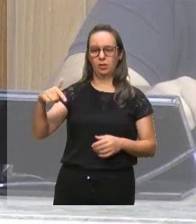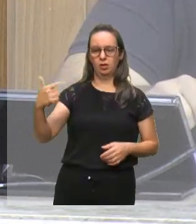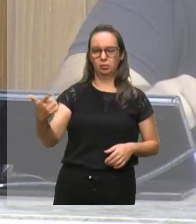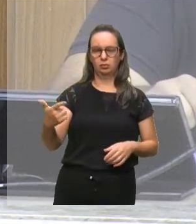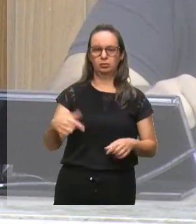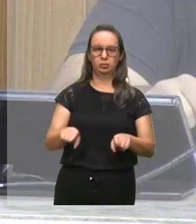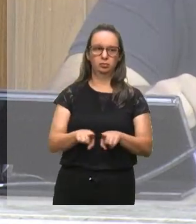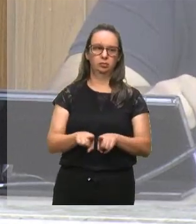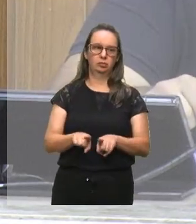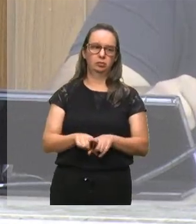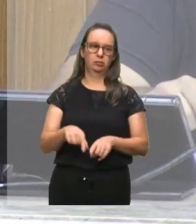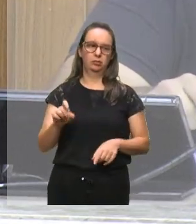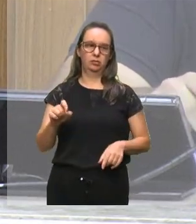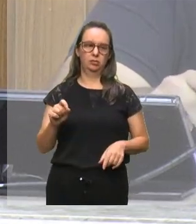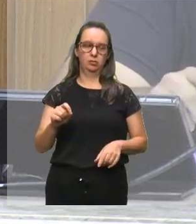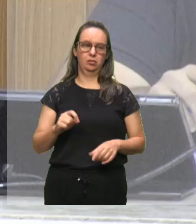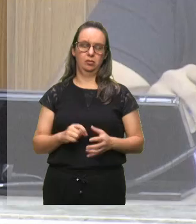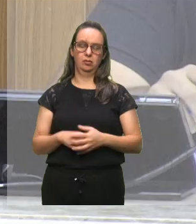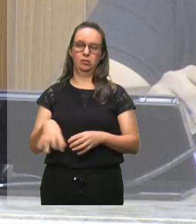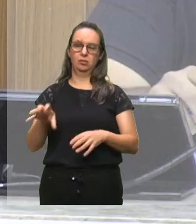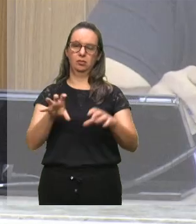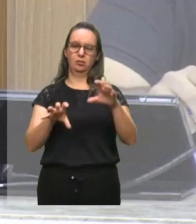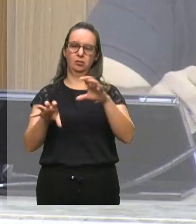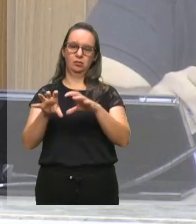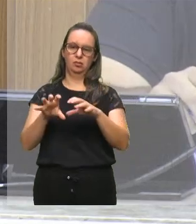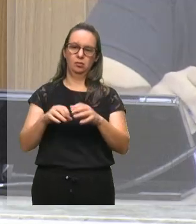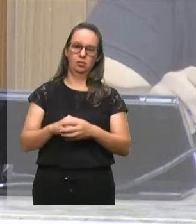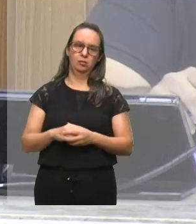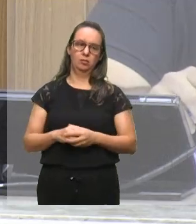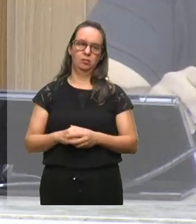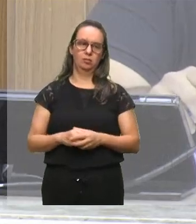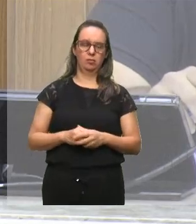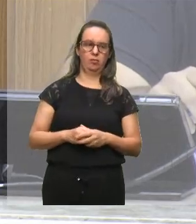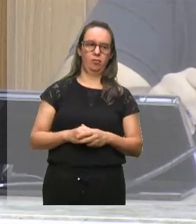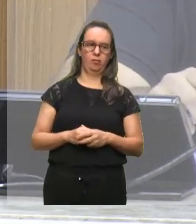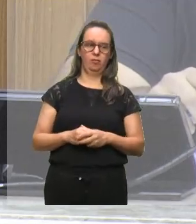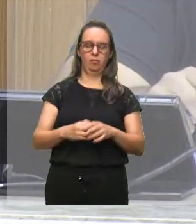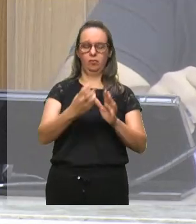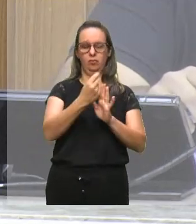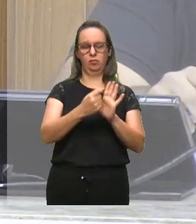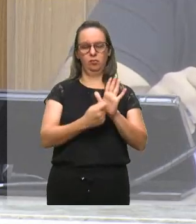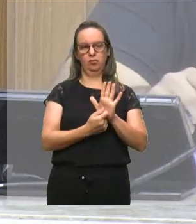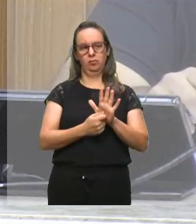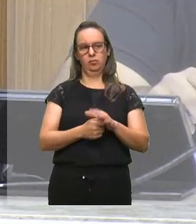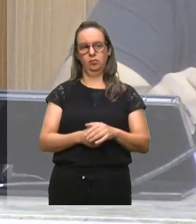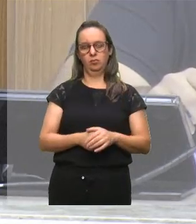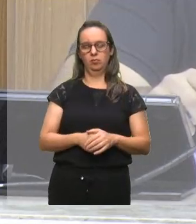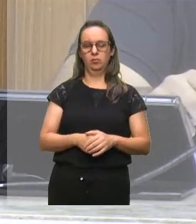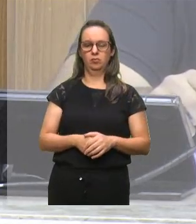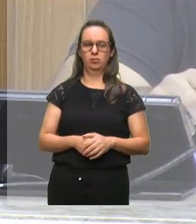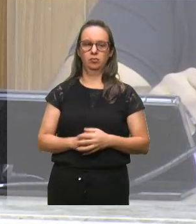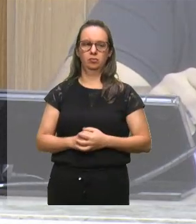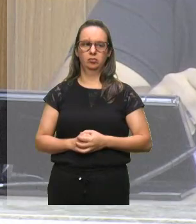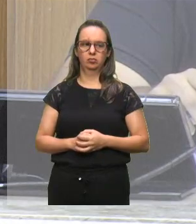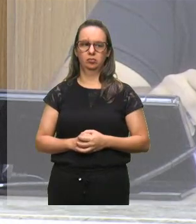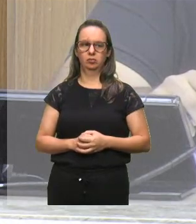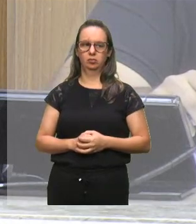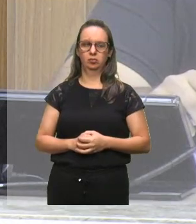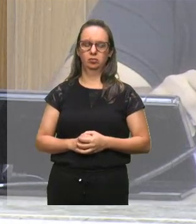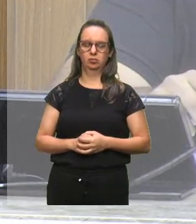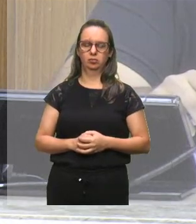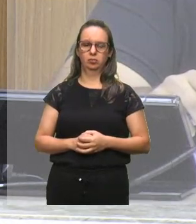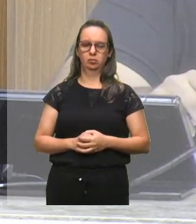que se readequar dentro desse orçamento e procurar cumprir com as suas